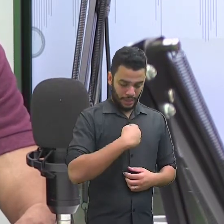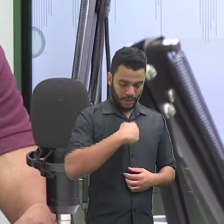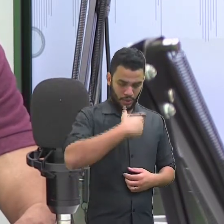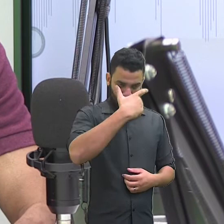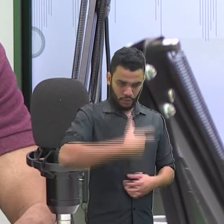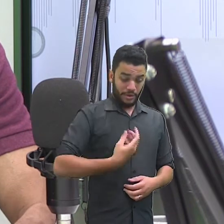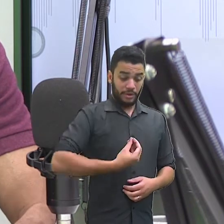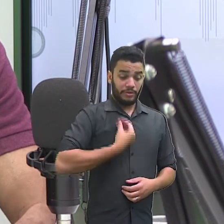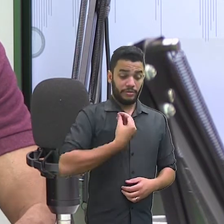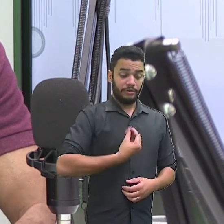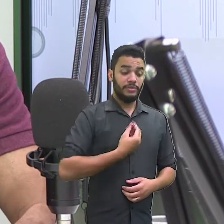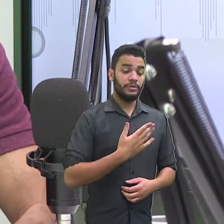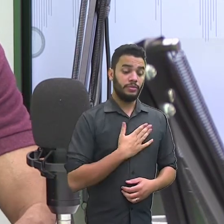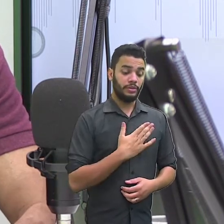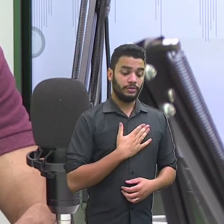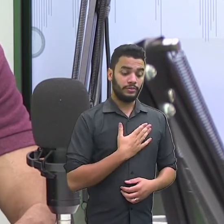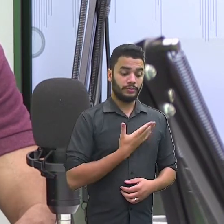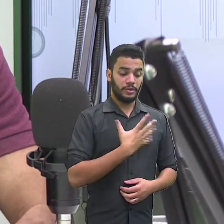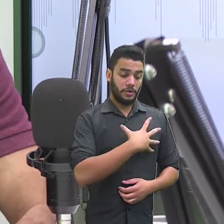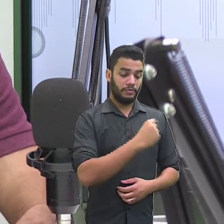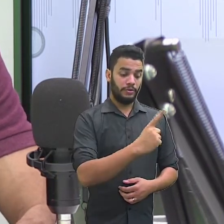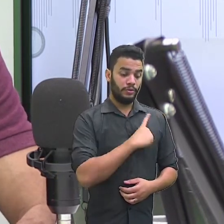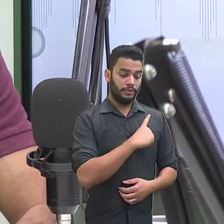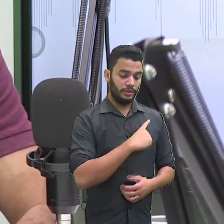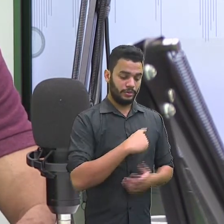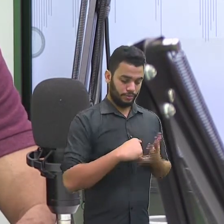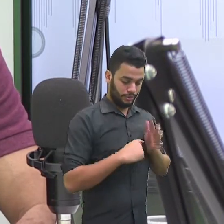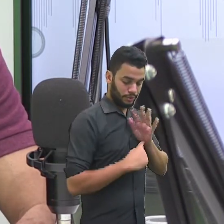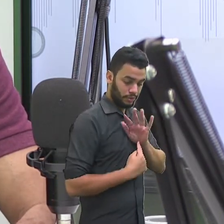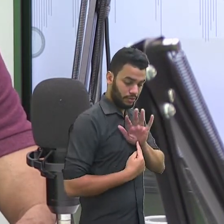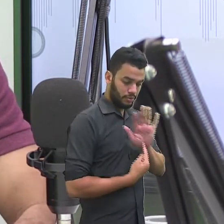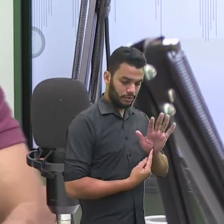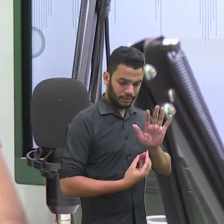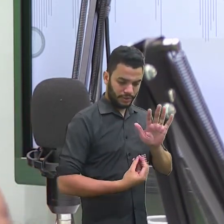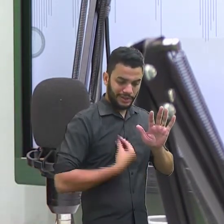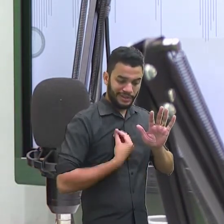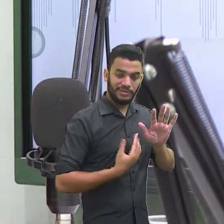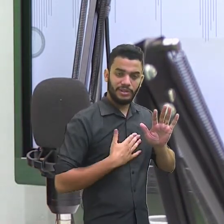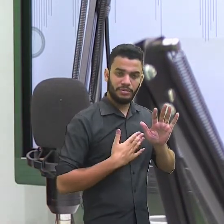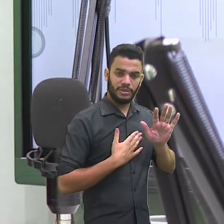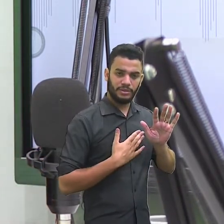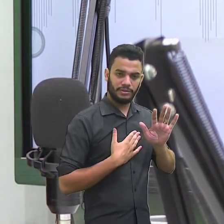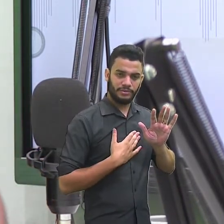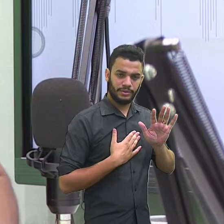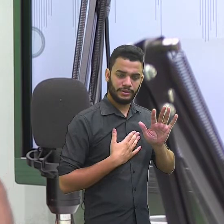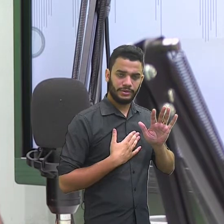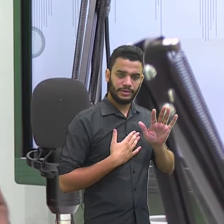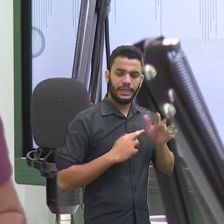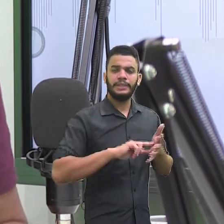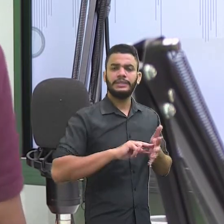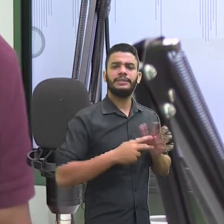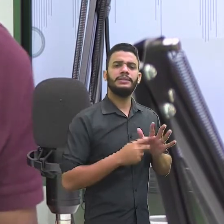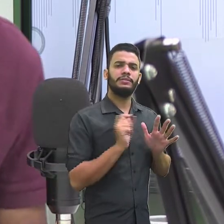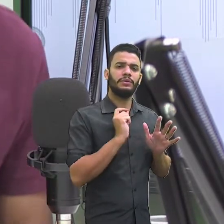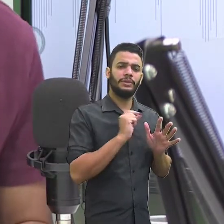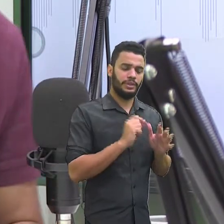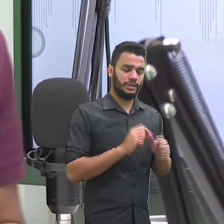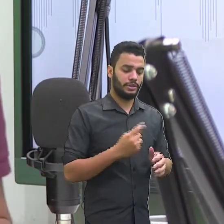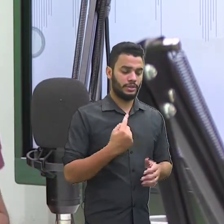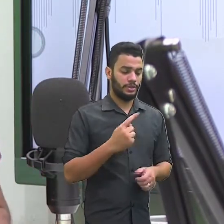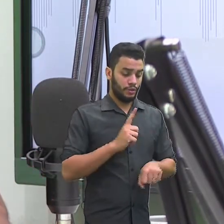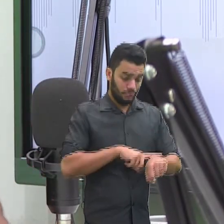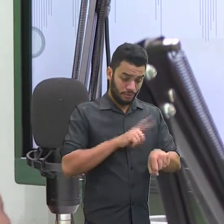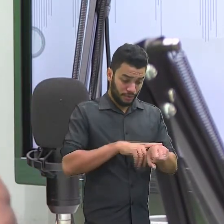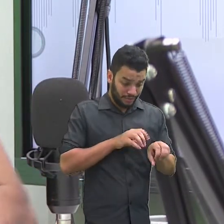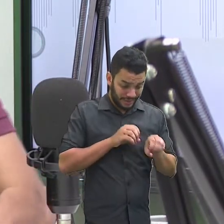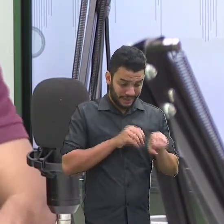maneira eficaz de se educar os filhos. Então, veja só, exemplo, os nossos filhos, eu costumo